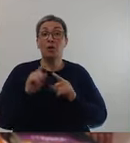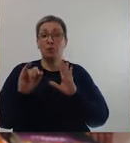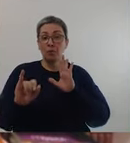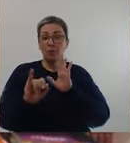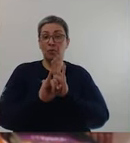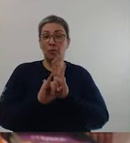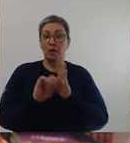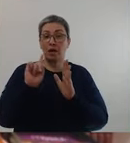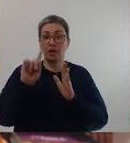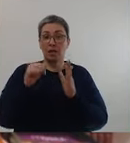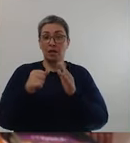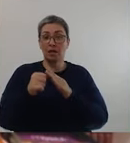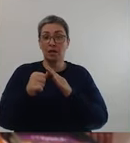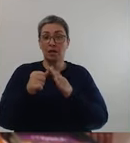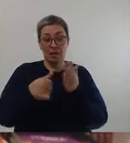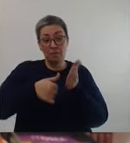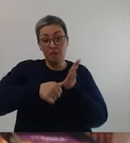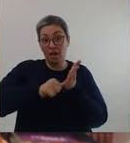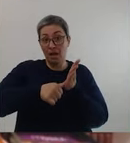a identificação